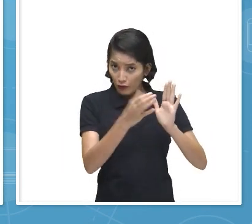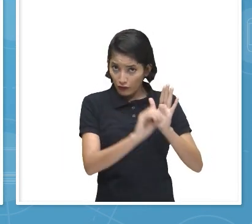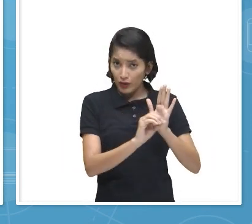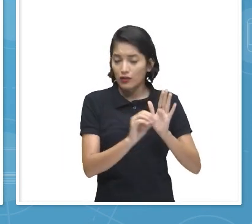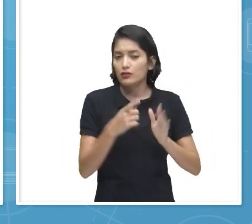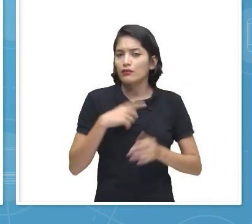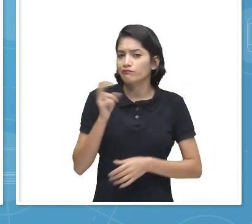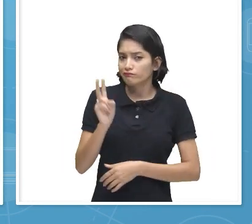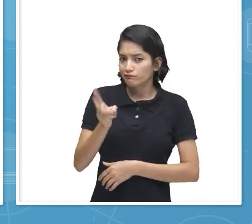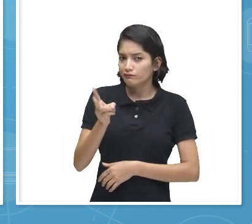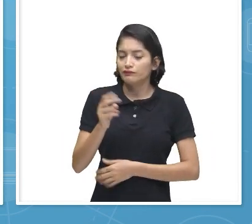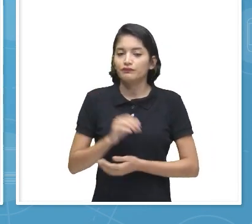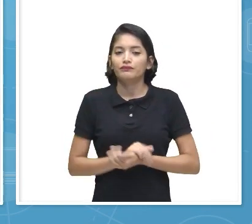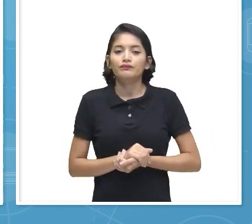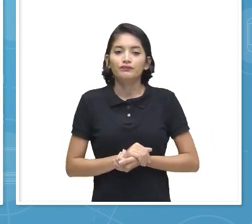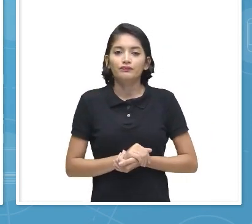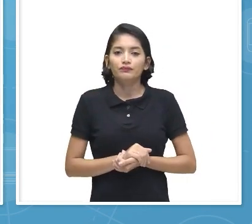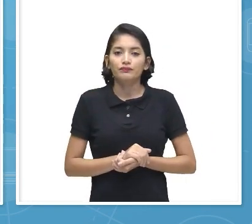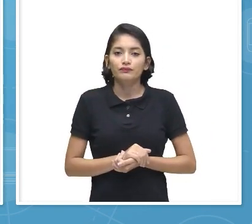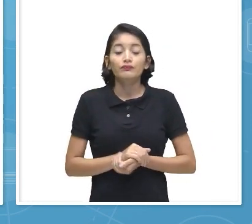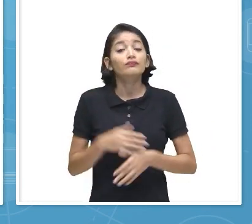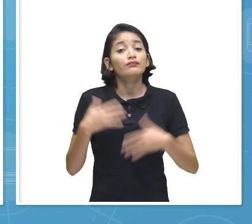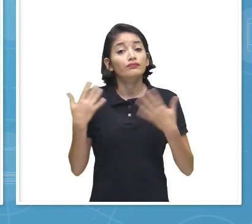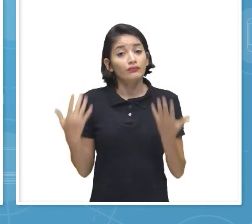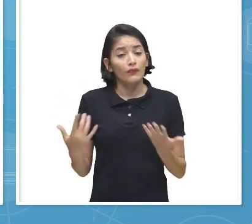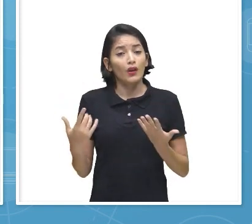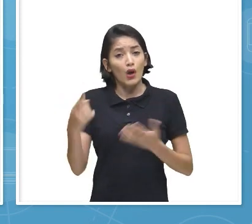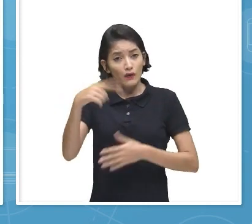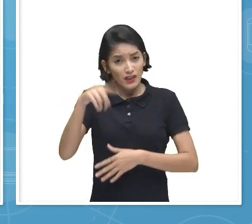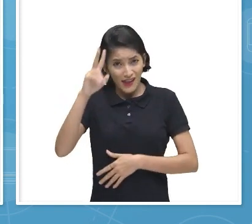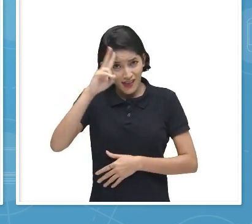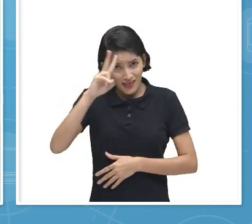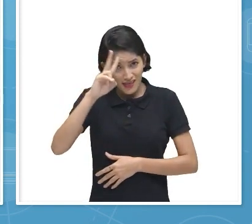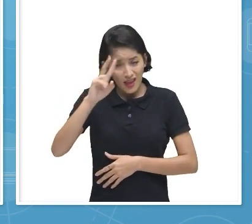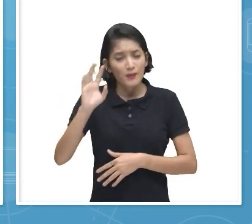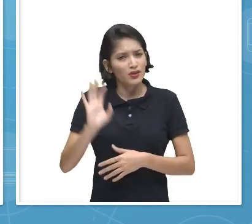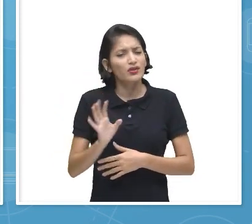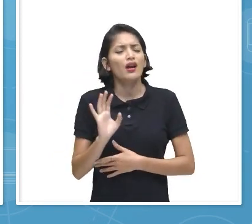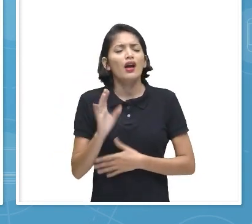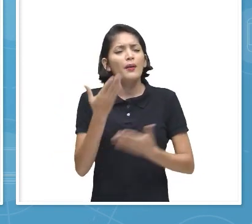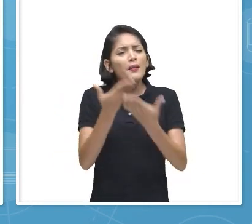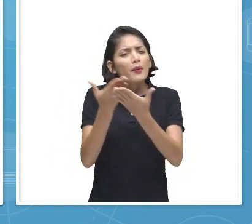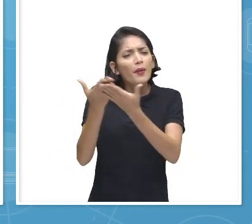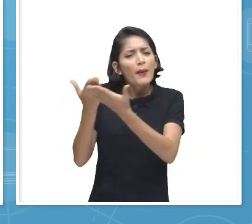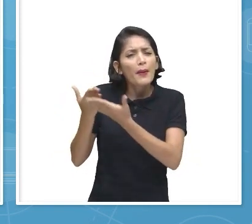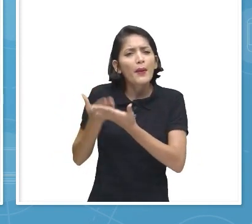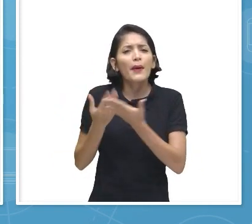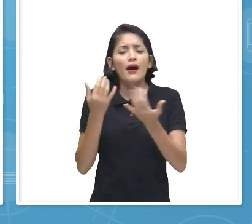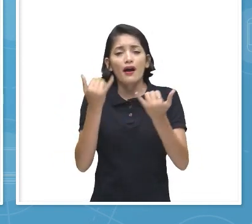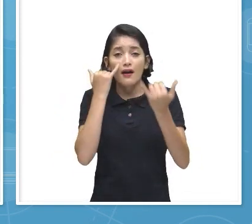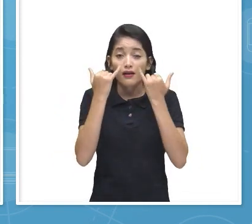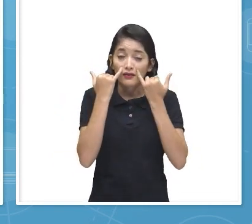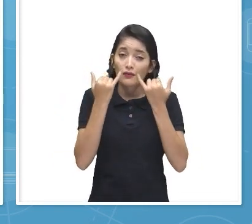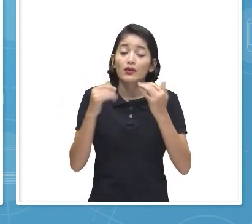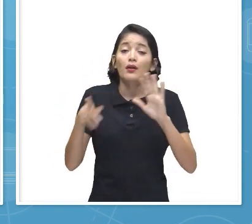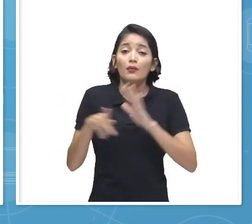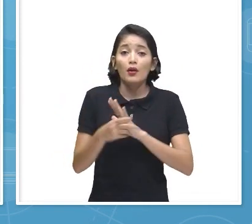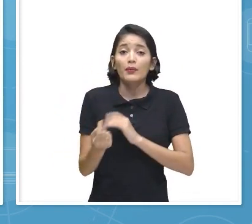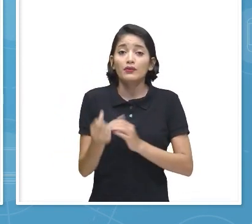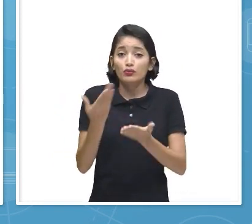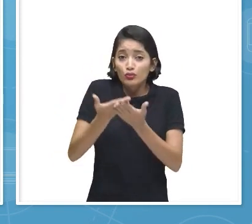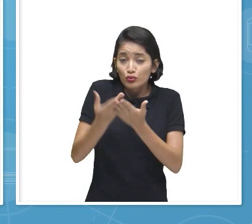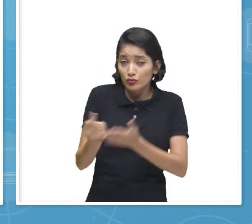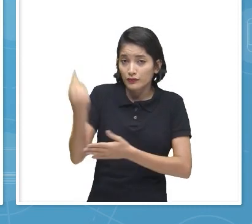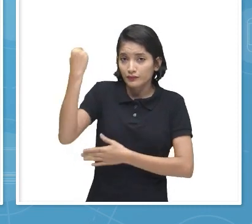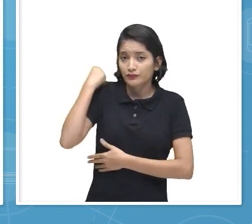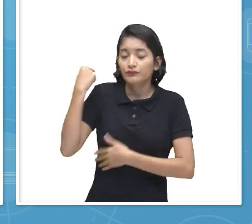do comentário ainda? Não, né? Então, e aí? Vocês lembram que a gente verificou todas essas informações na aula anterior? E é justamente isso,